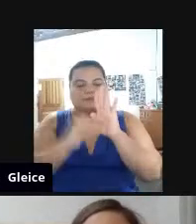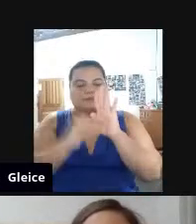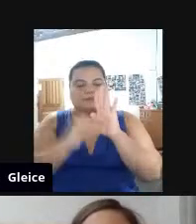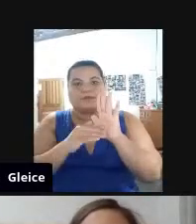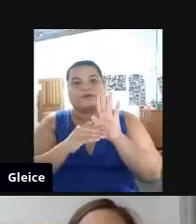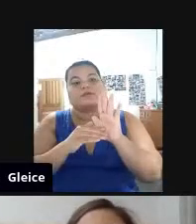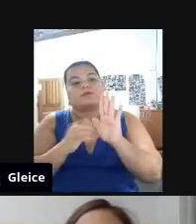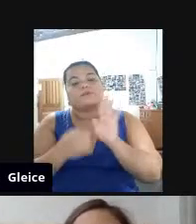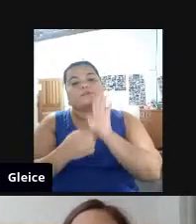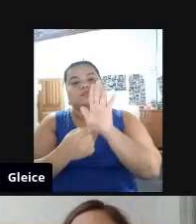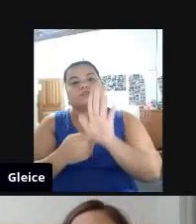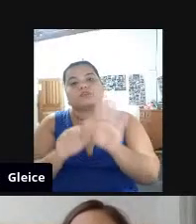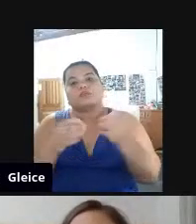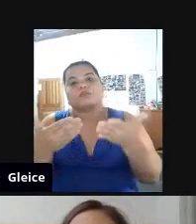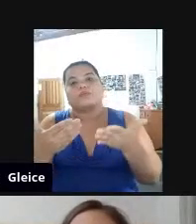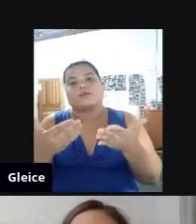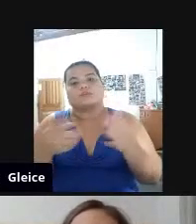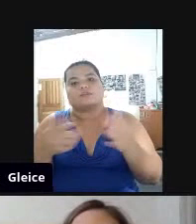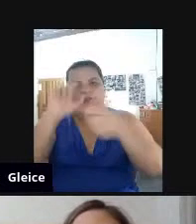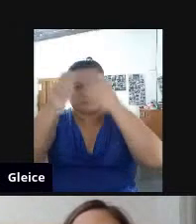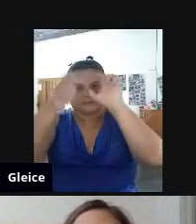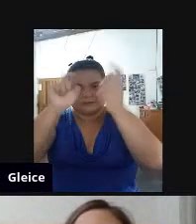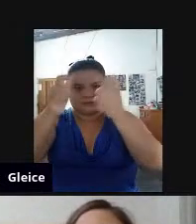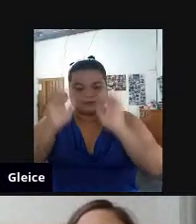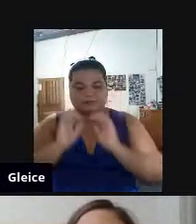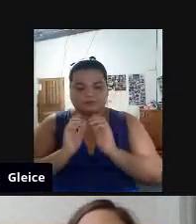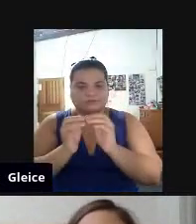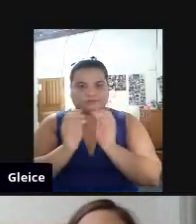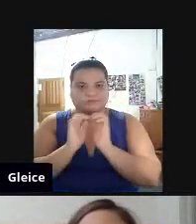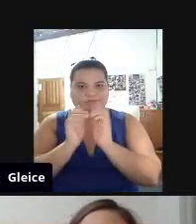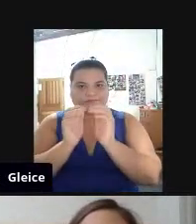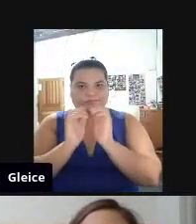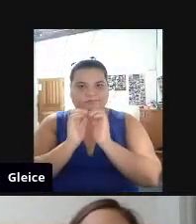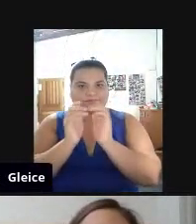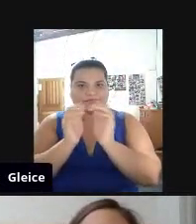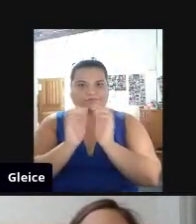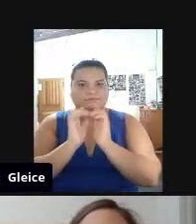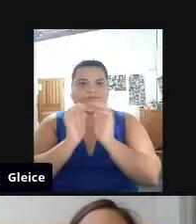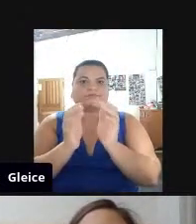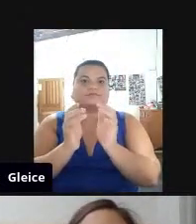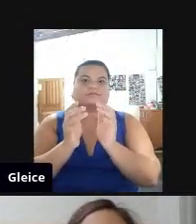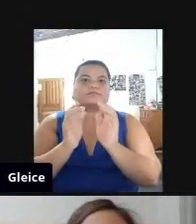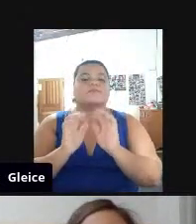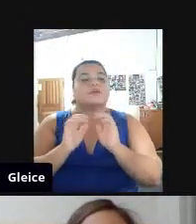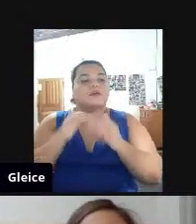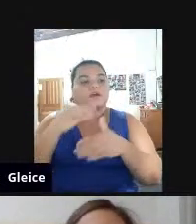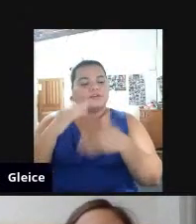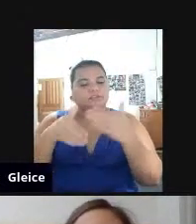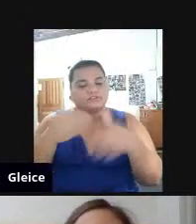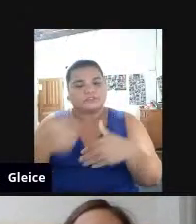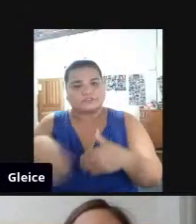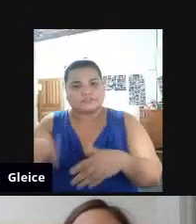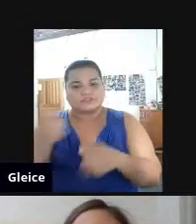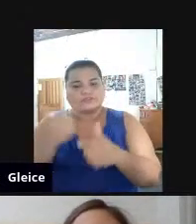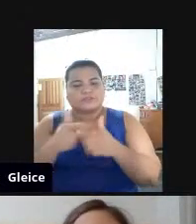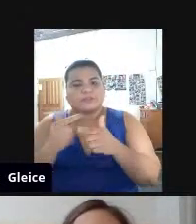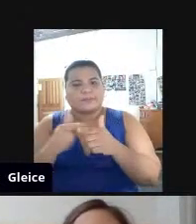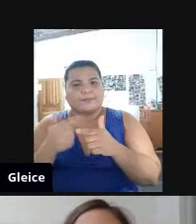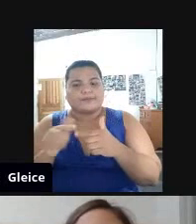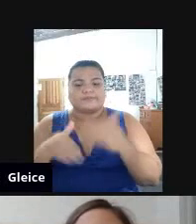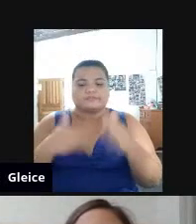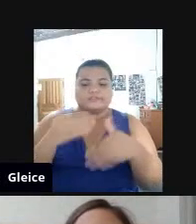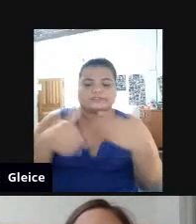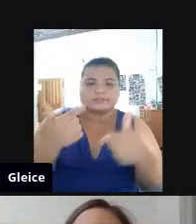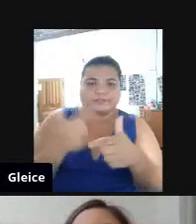autista. E aí ele cita isso aí, né, que é um transtorno do neurodesenvolvimento e que esse indivíduo ele tem falha nesses